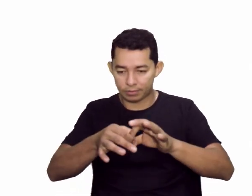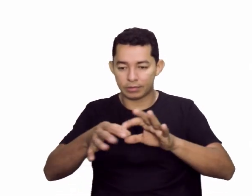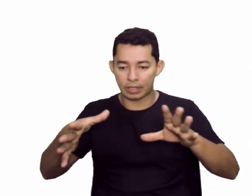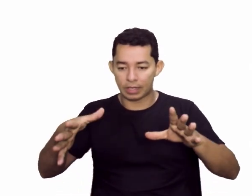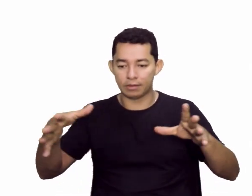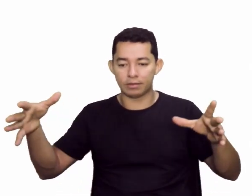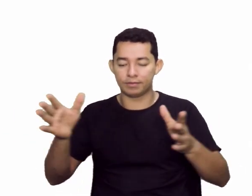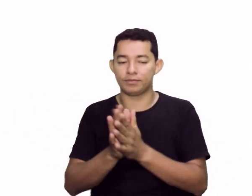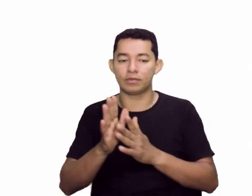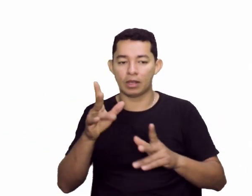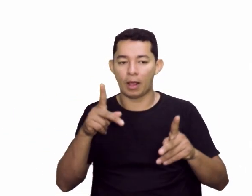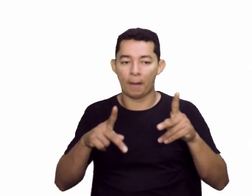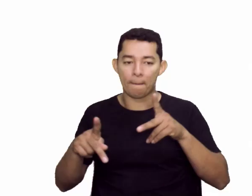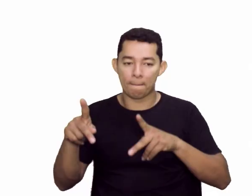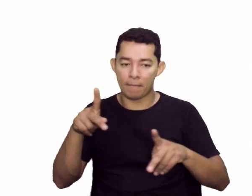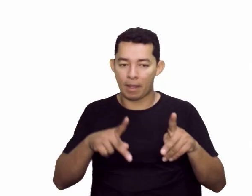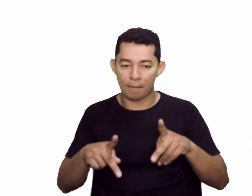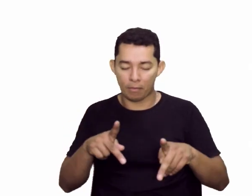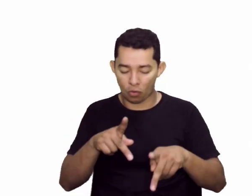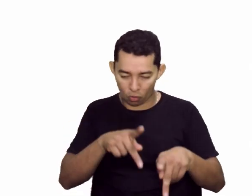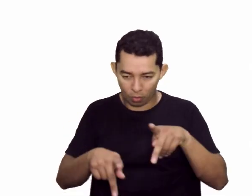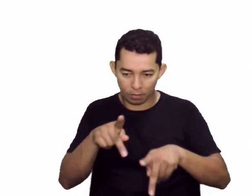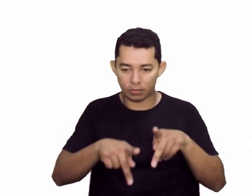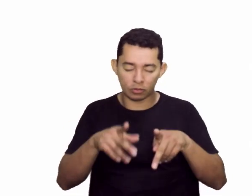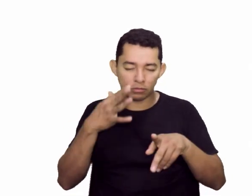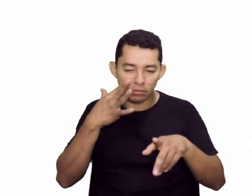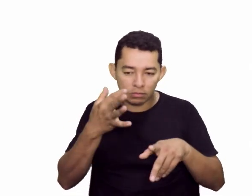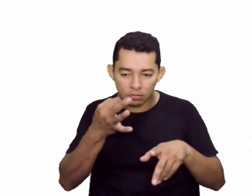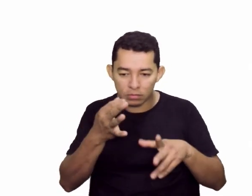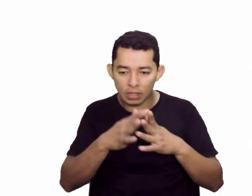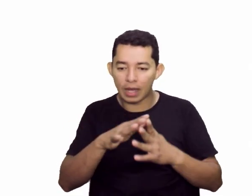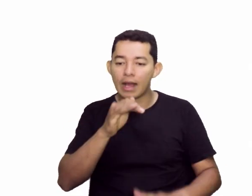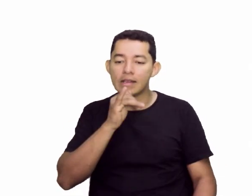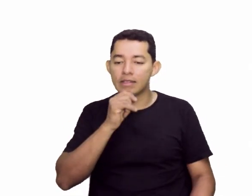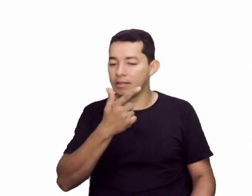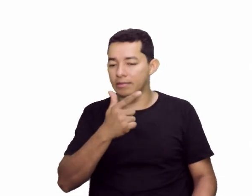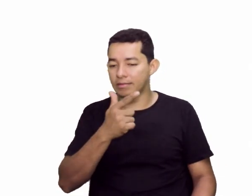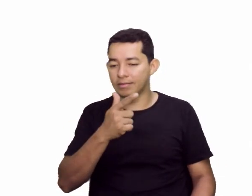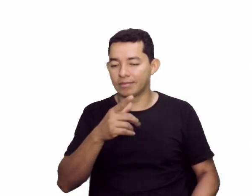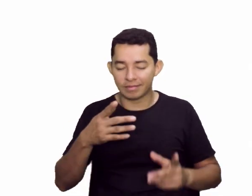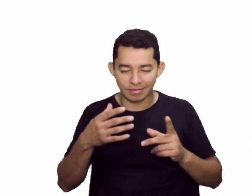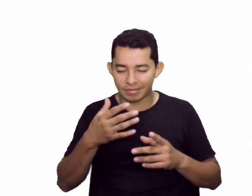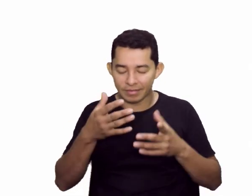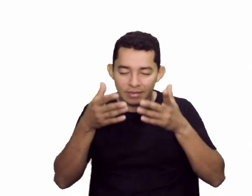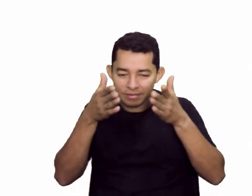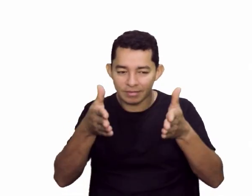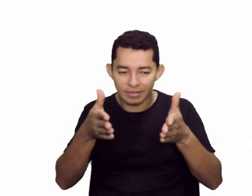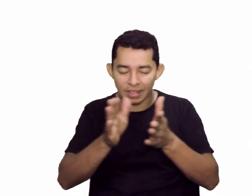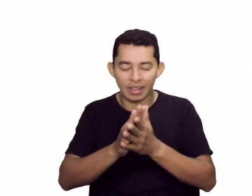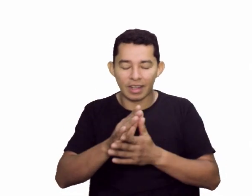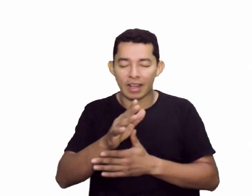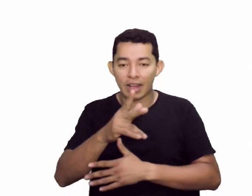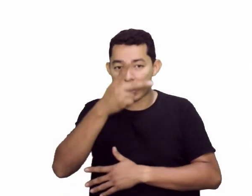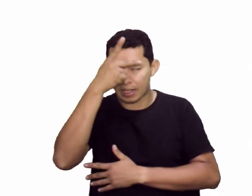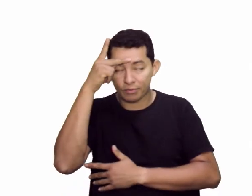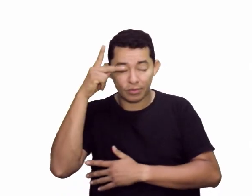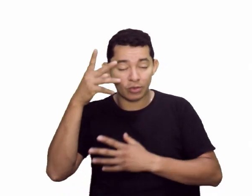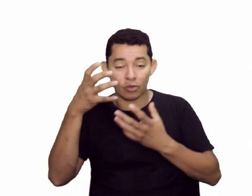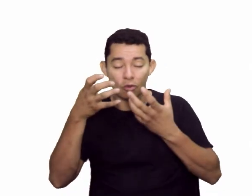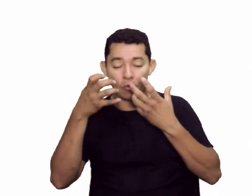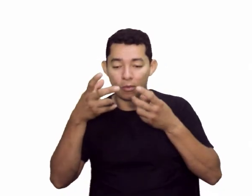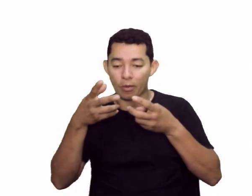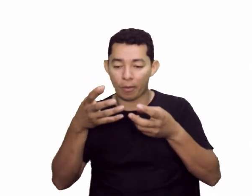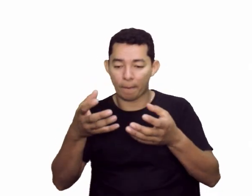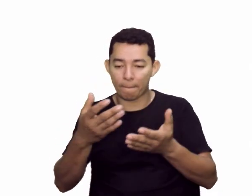plateia, minutos antes da encenação, ainda não era plateia. As pessoas vão percebendo que vai ter alguma coisa ali.